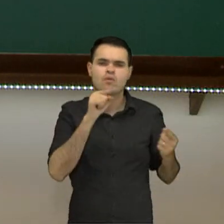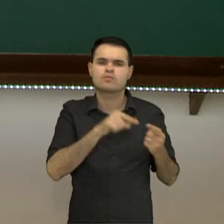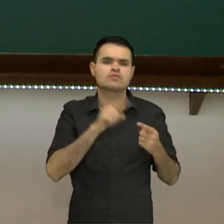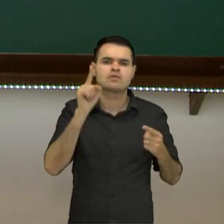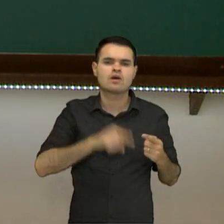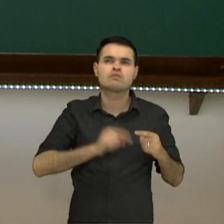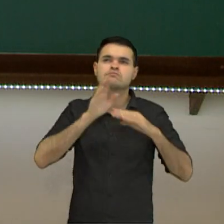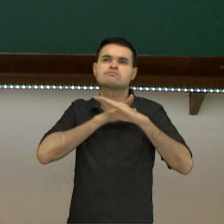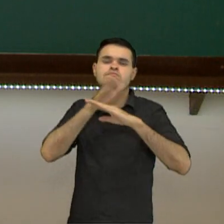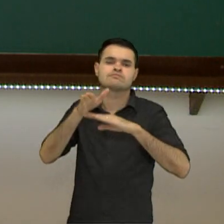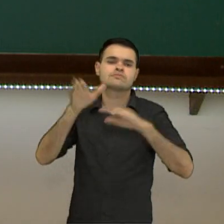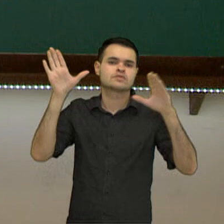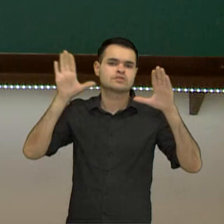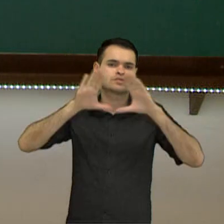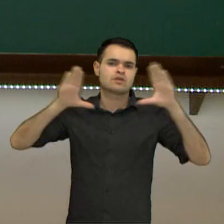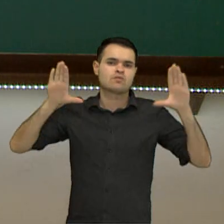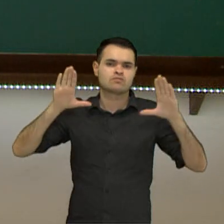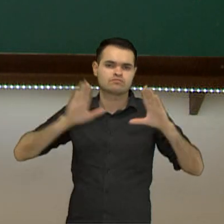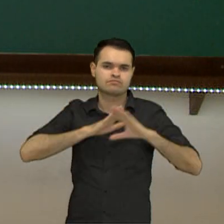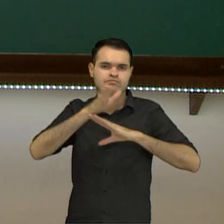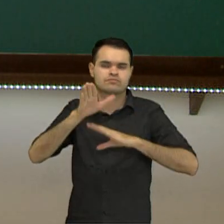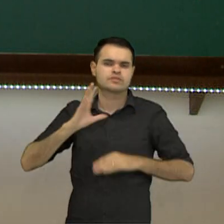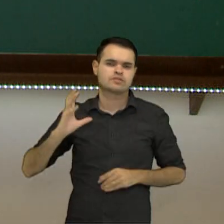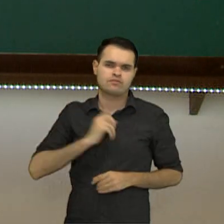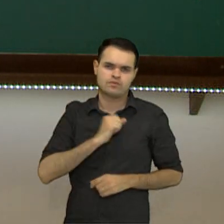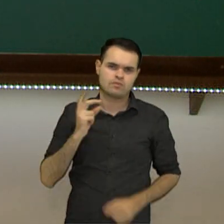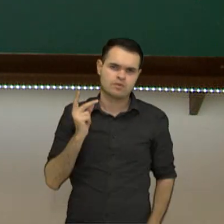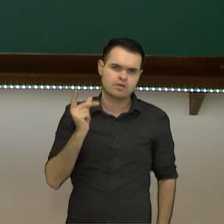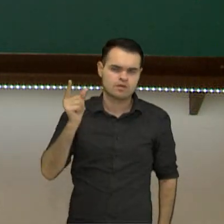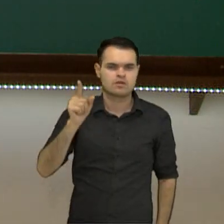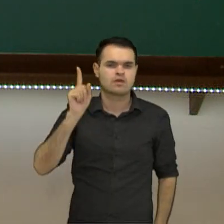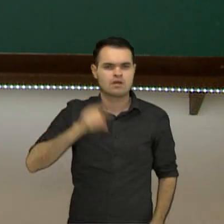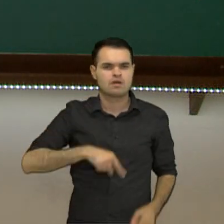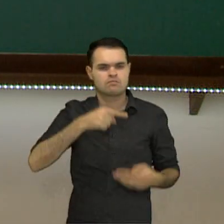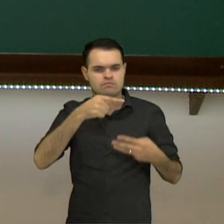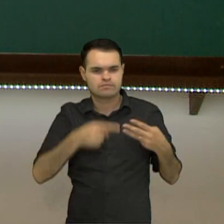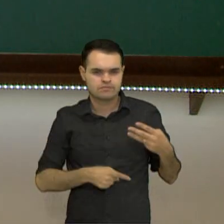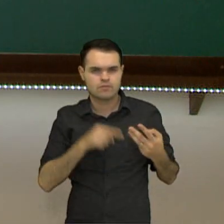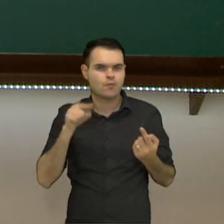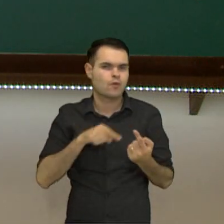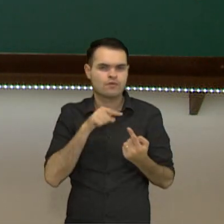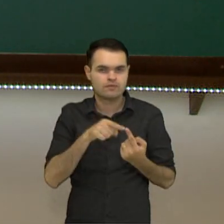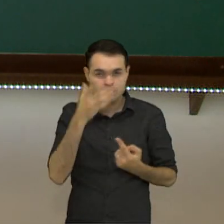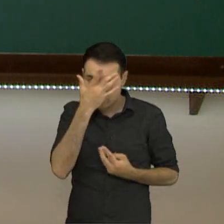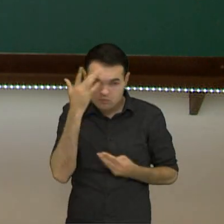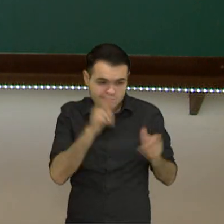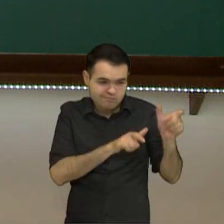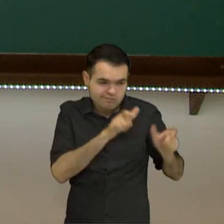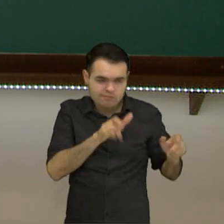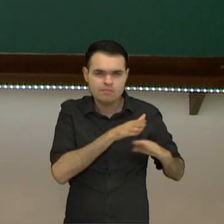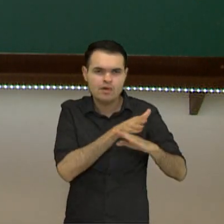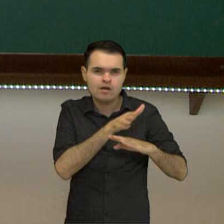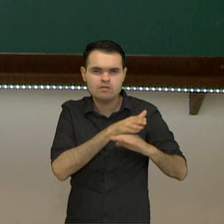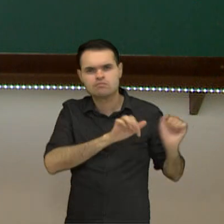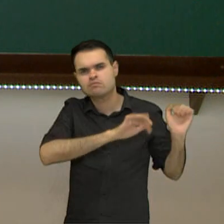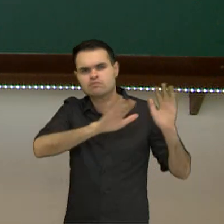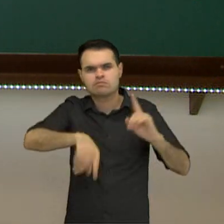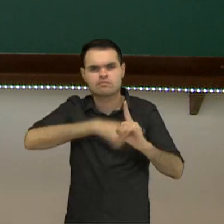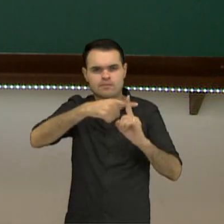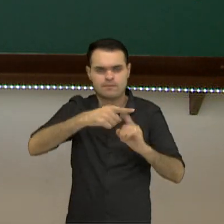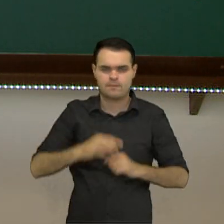objetivo alcançar a salvação eterna. Então a gente tem aí motivos para que as pessoas participassem das cruzadas,